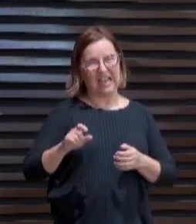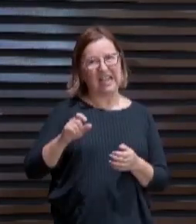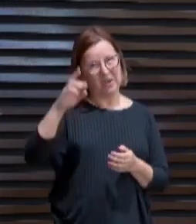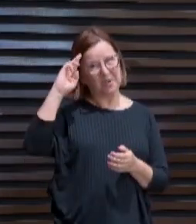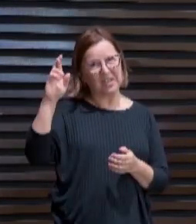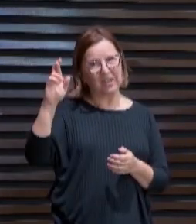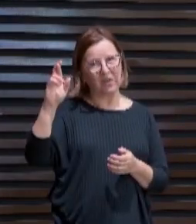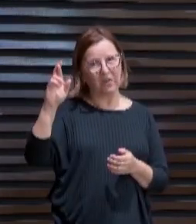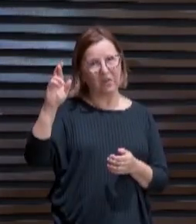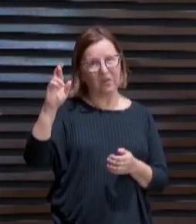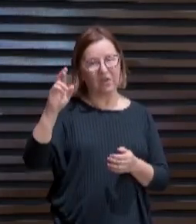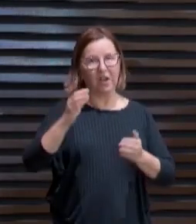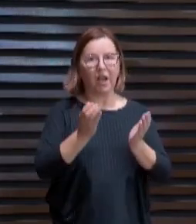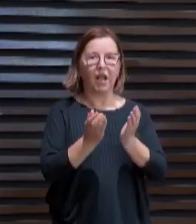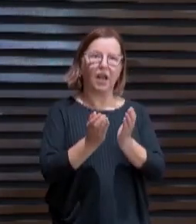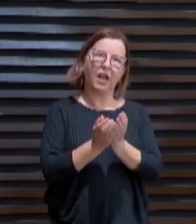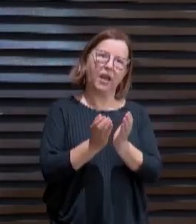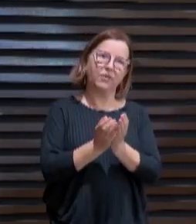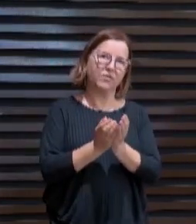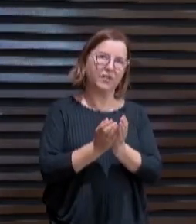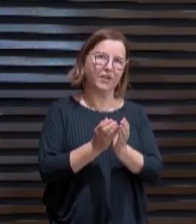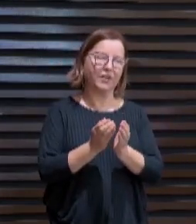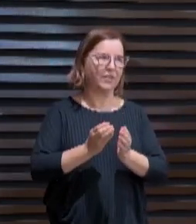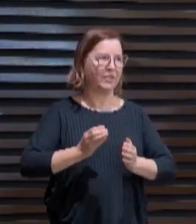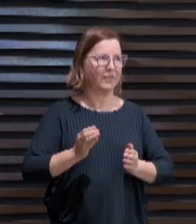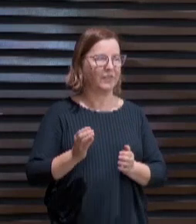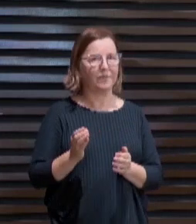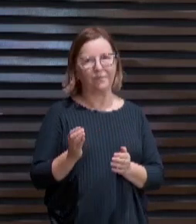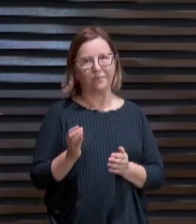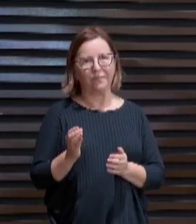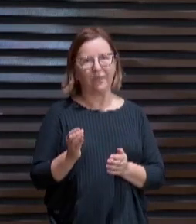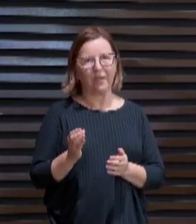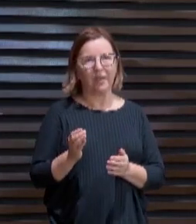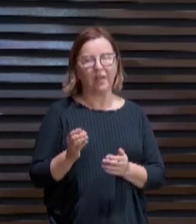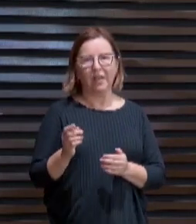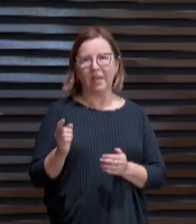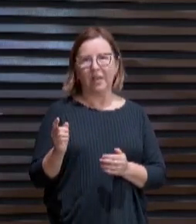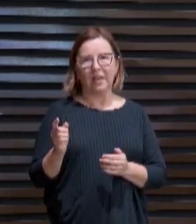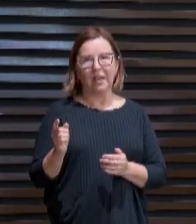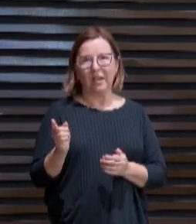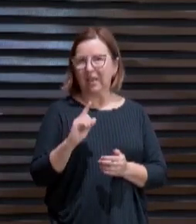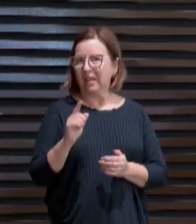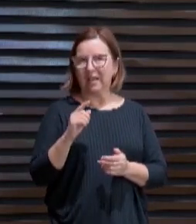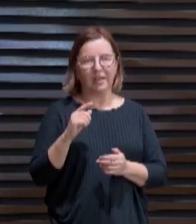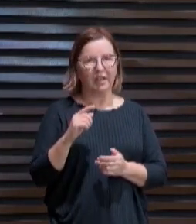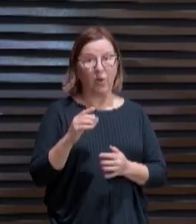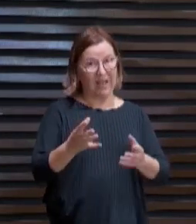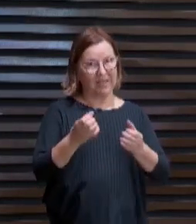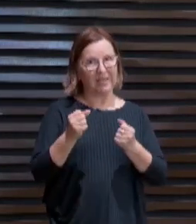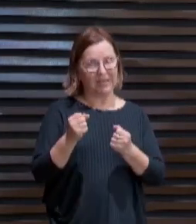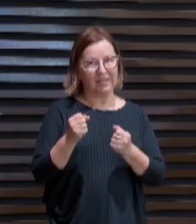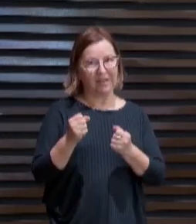famílias eram separadas, os filhos eram vendidos como escravos, era uma perseguição terrível. Os chefes da